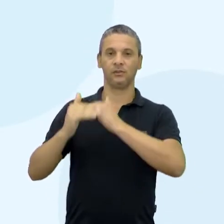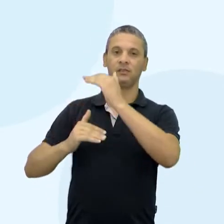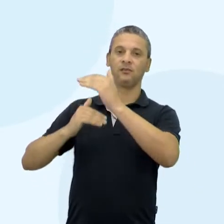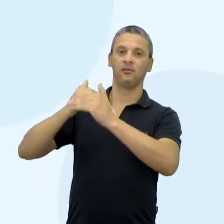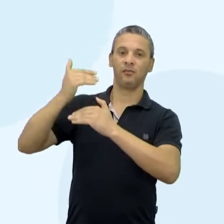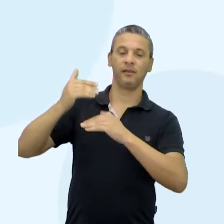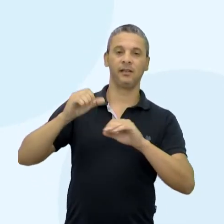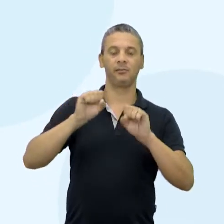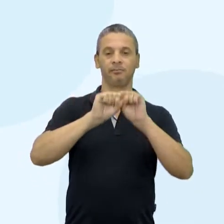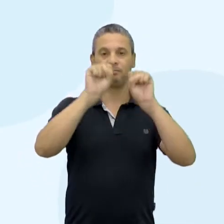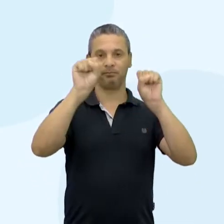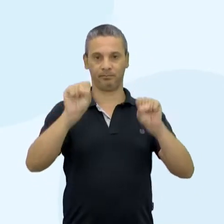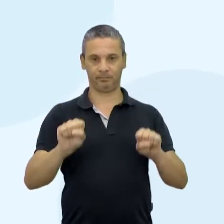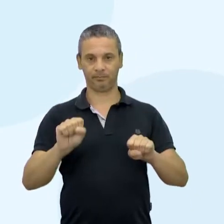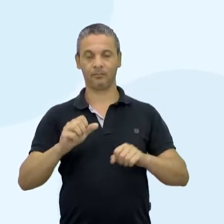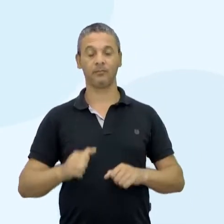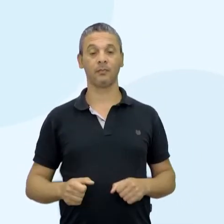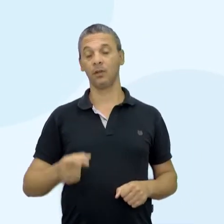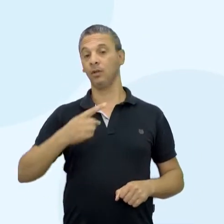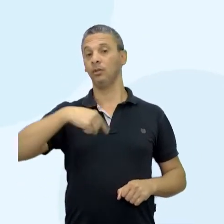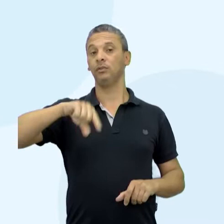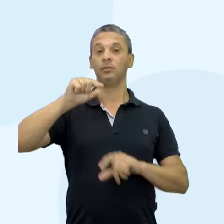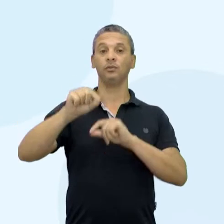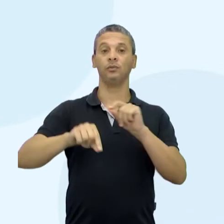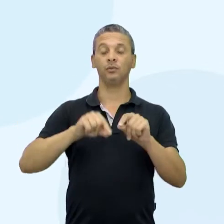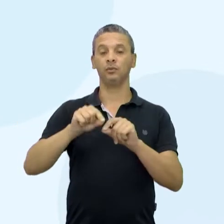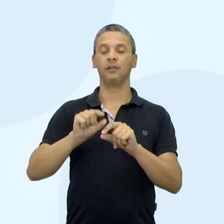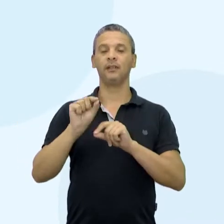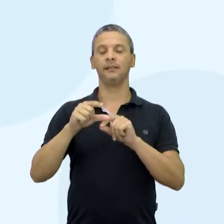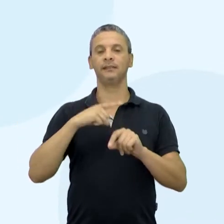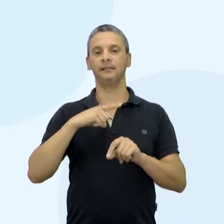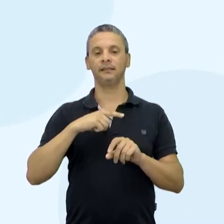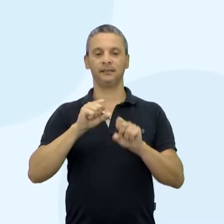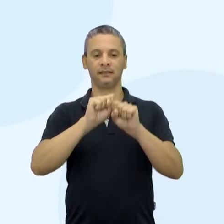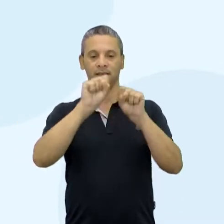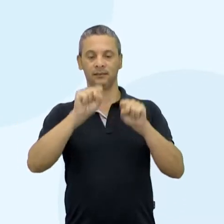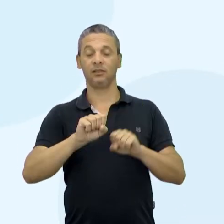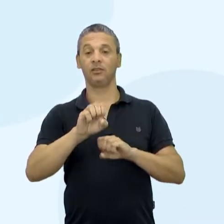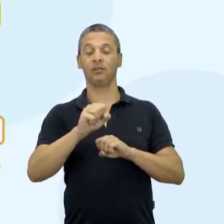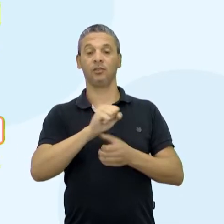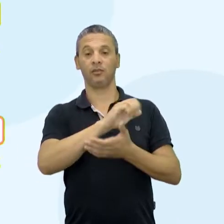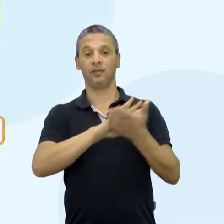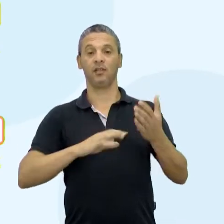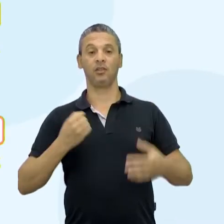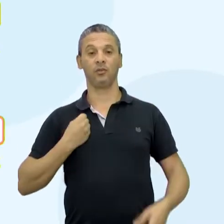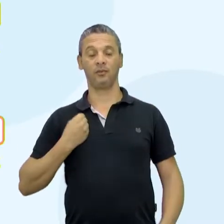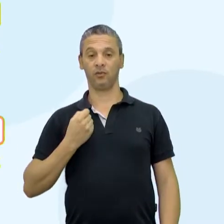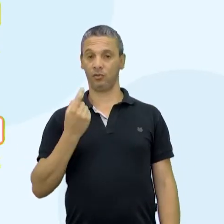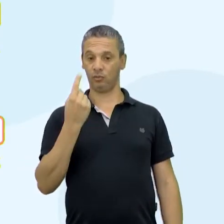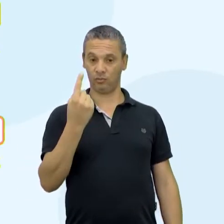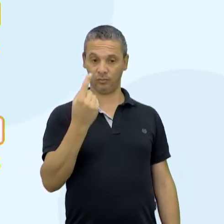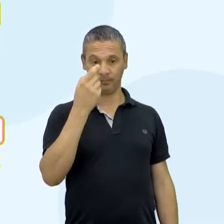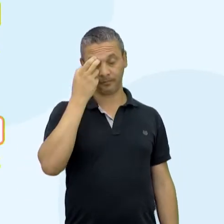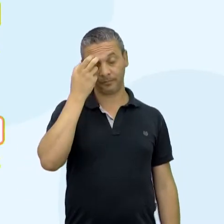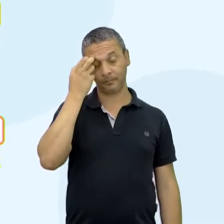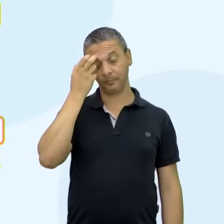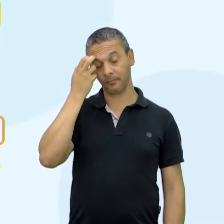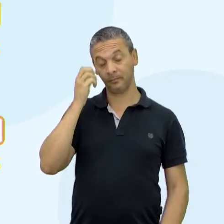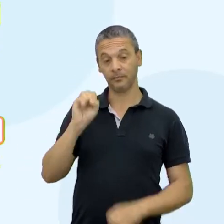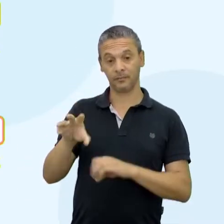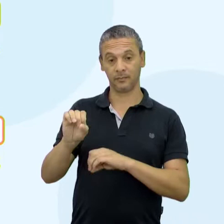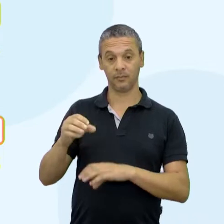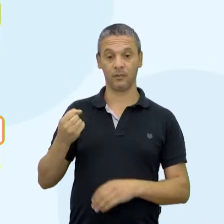desenvolvimento e sistematização. Nós estamos na sistematização da atividade 1, que está aqui, ó. Nós estamos